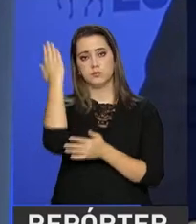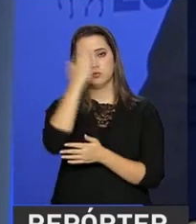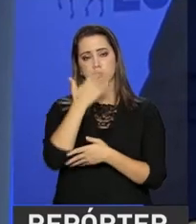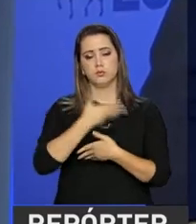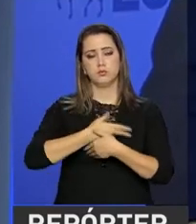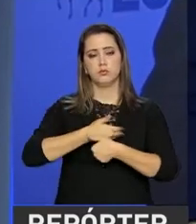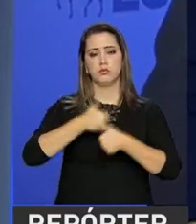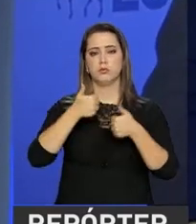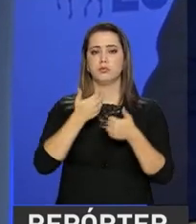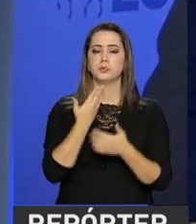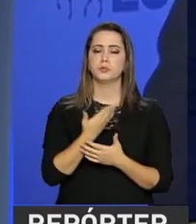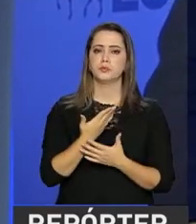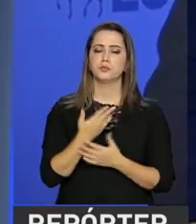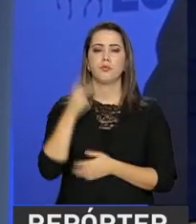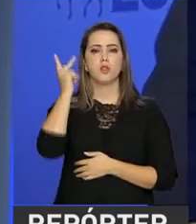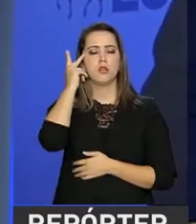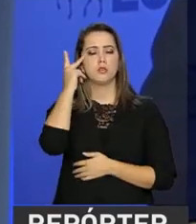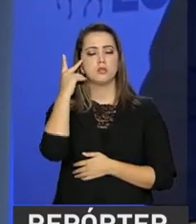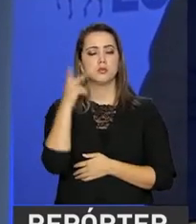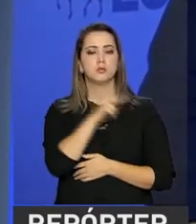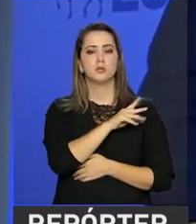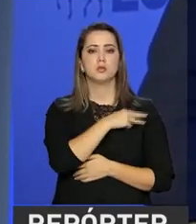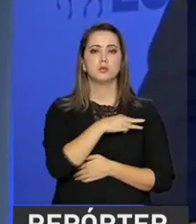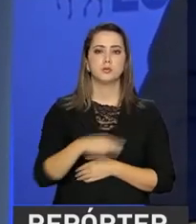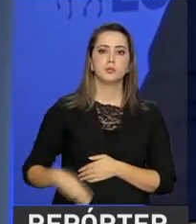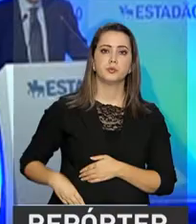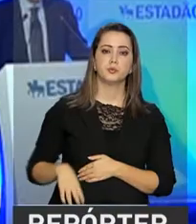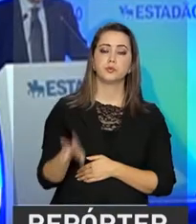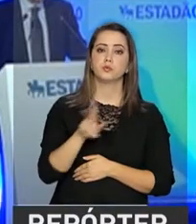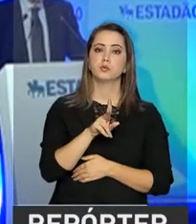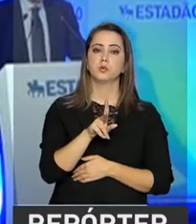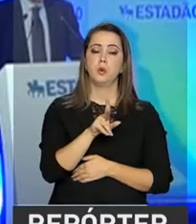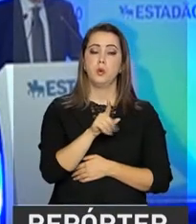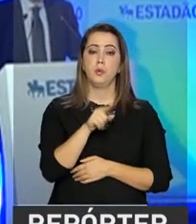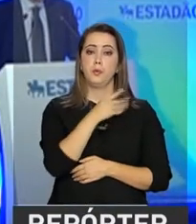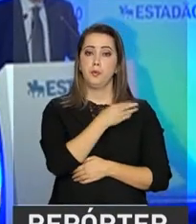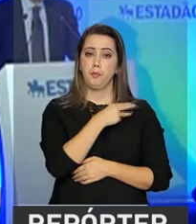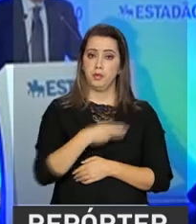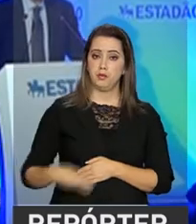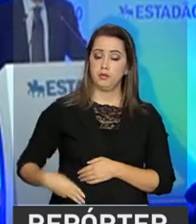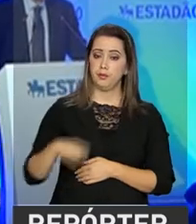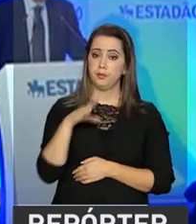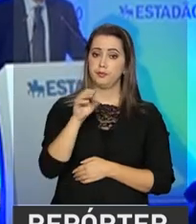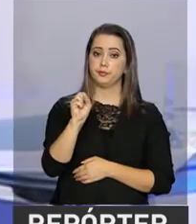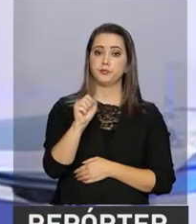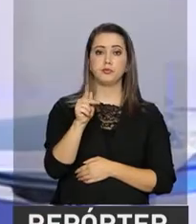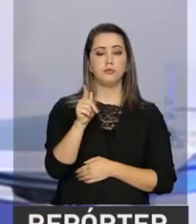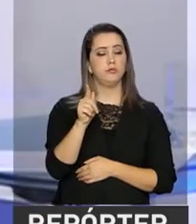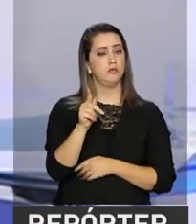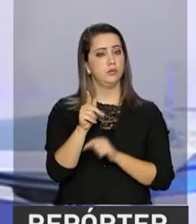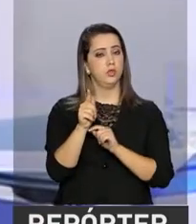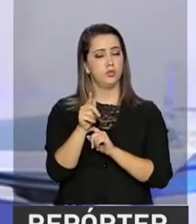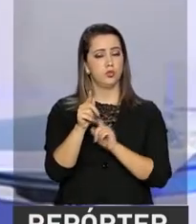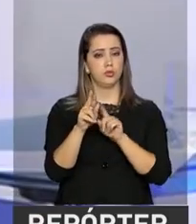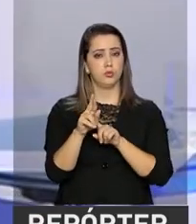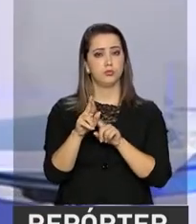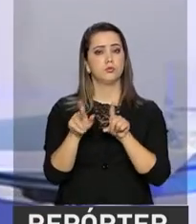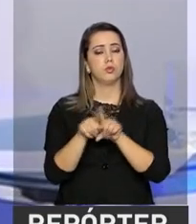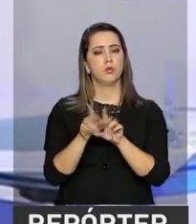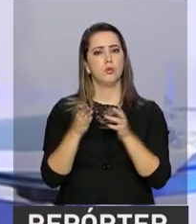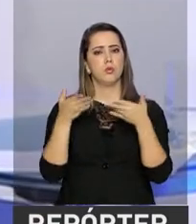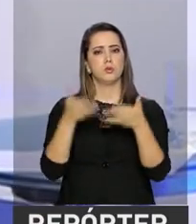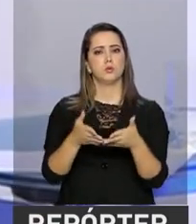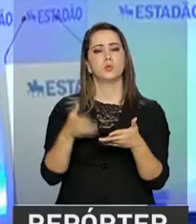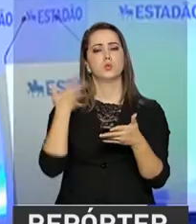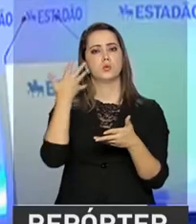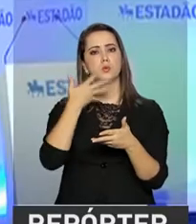na em são paulo o ministro chefe da secretaria geral da presidência da república moreira franco participou de um fórum do grupo